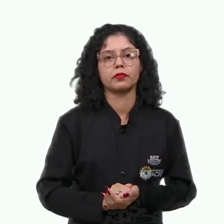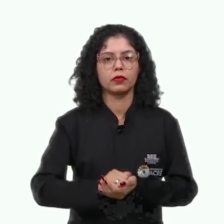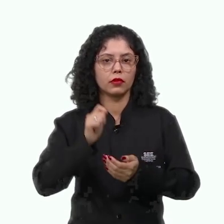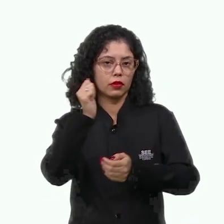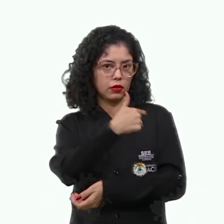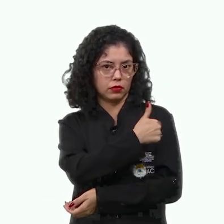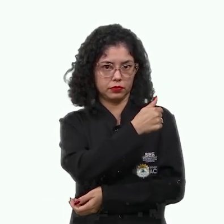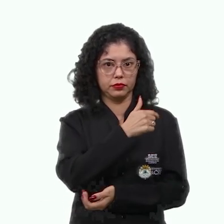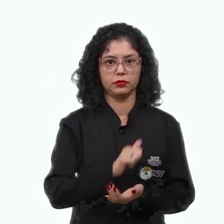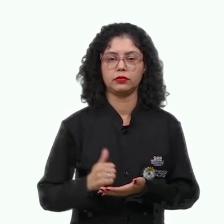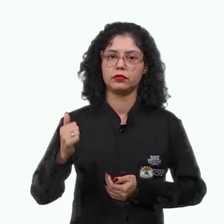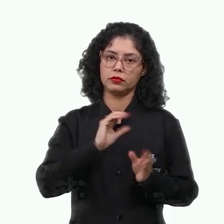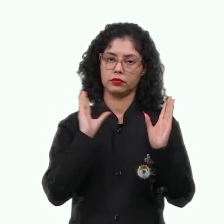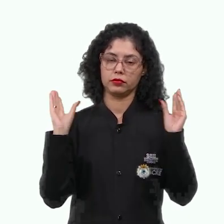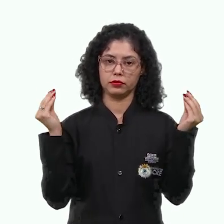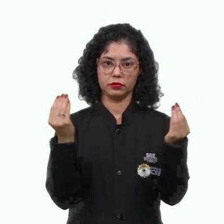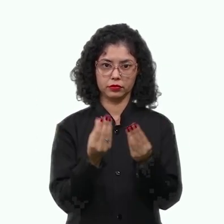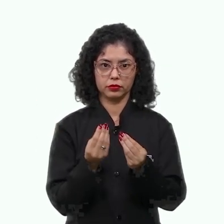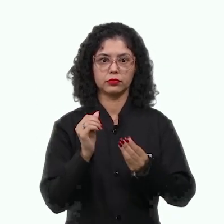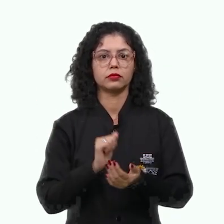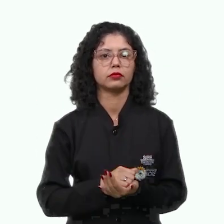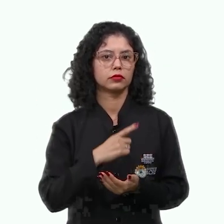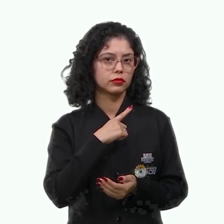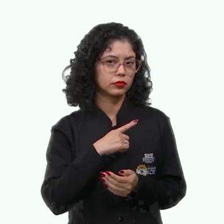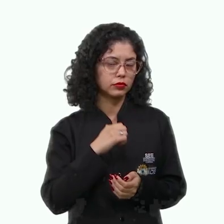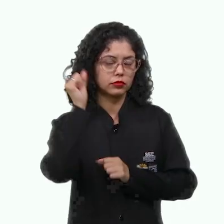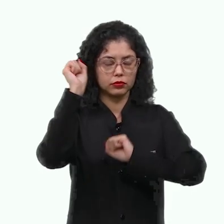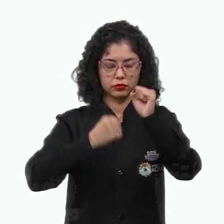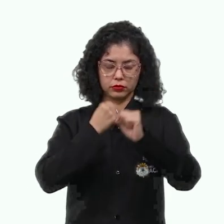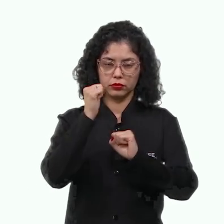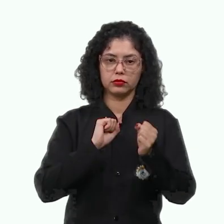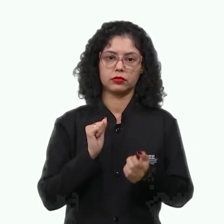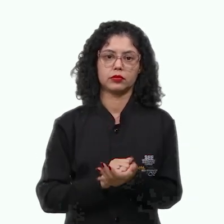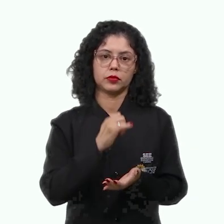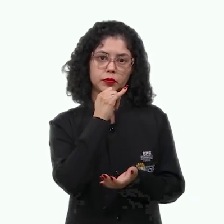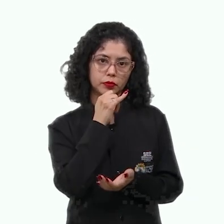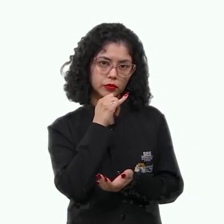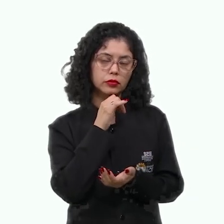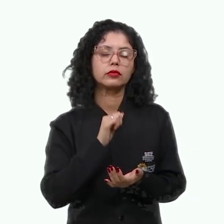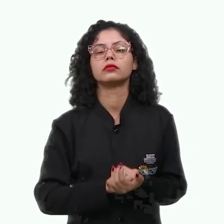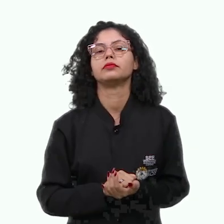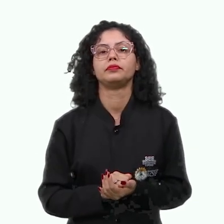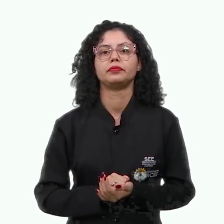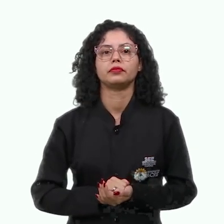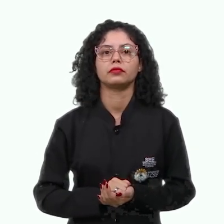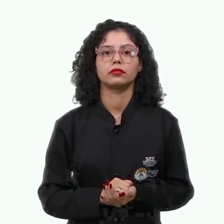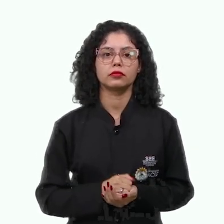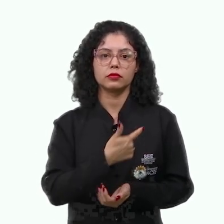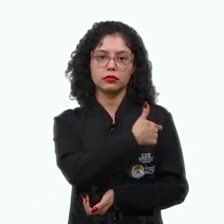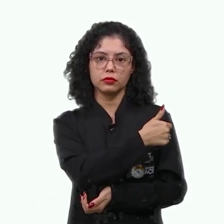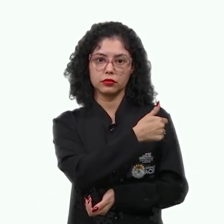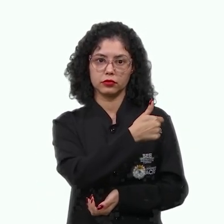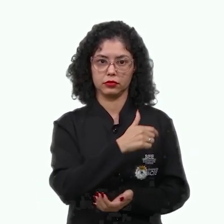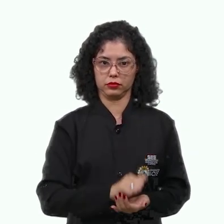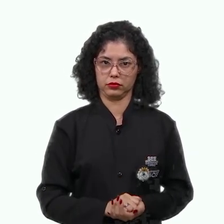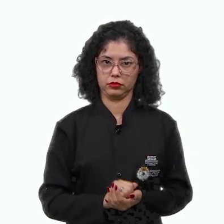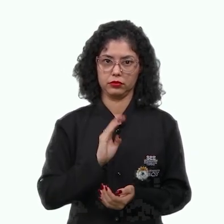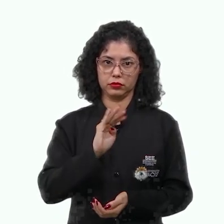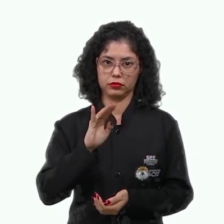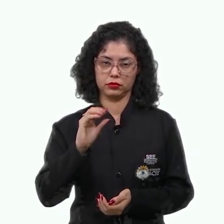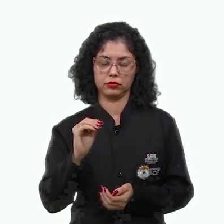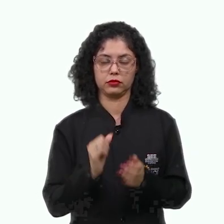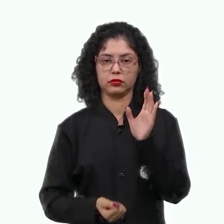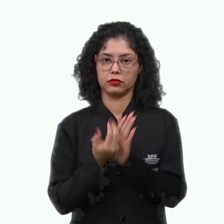vacinas e substâncias de interesse industrial. Exemplos, pessoal, vacinas. A biofábrica,